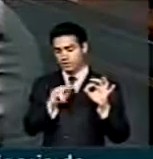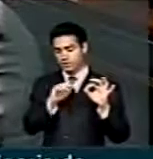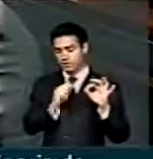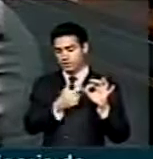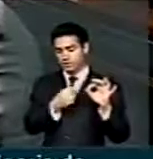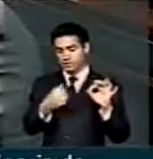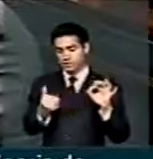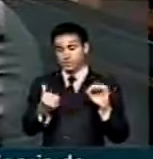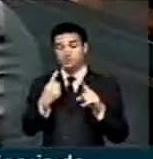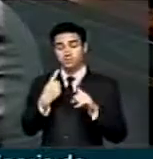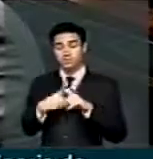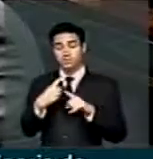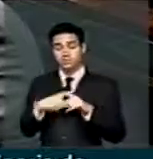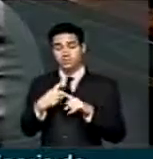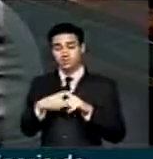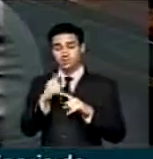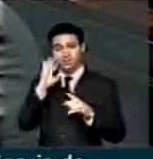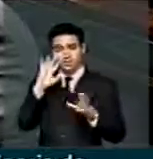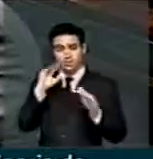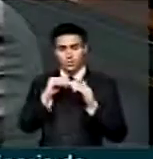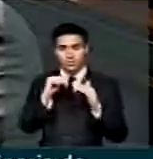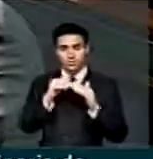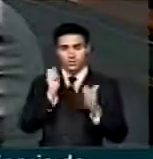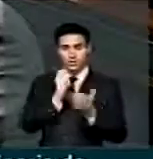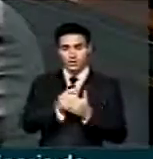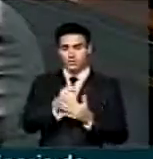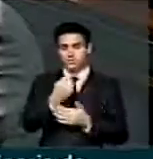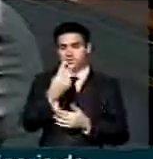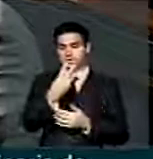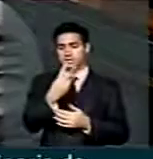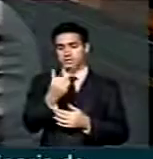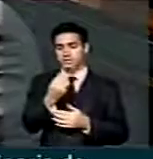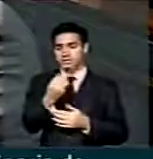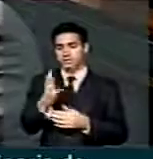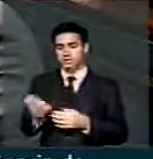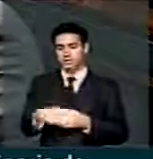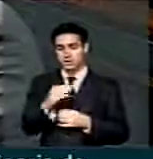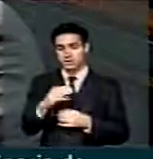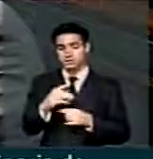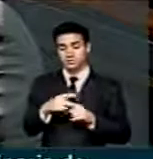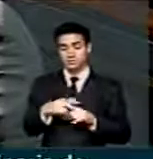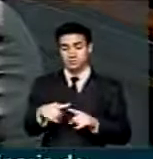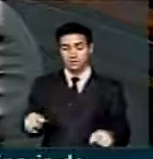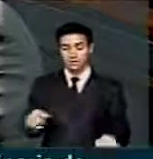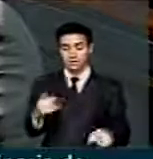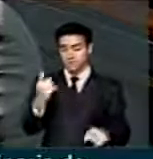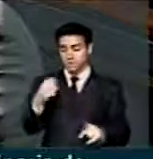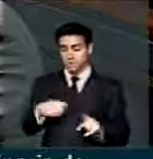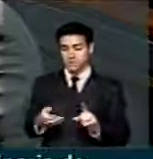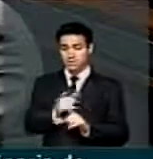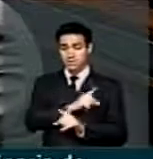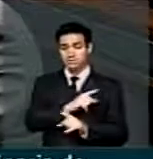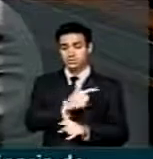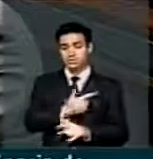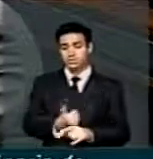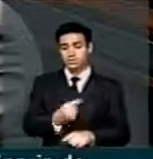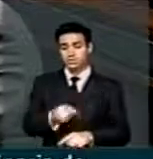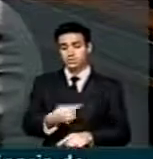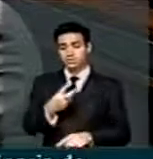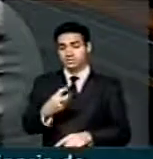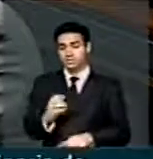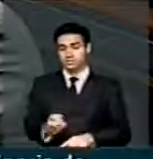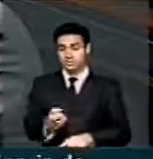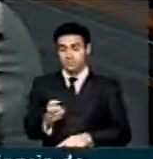2006. Por que a estatal concordou em pagar 360 milhões por um ativo que poucos meses antes foram negociado por